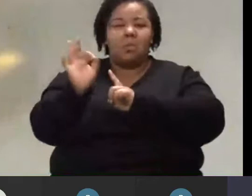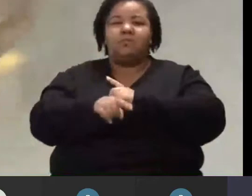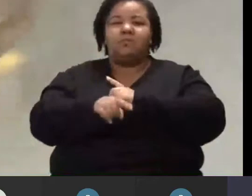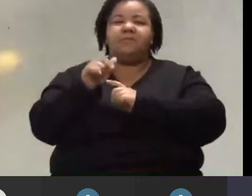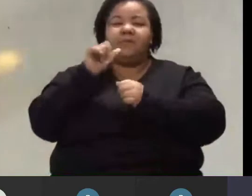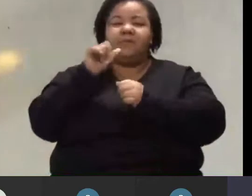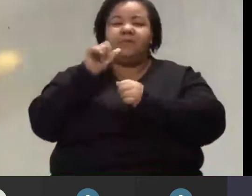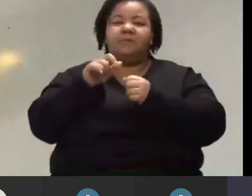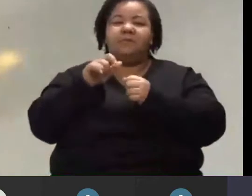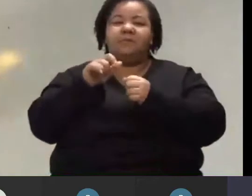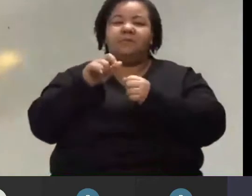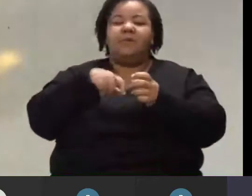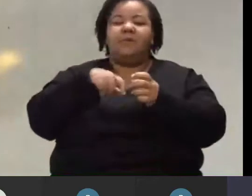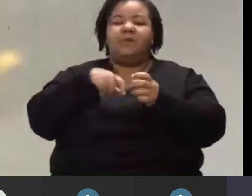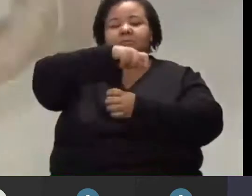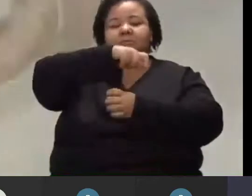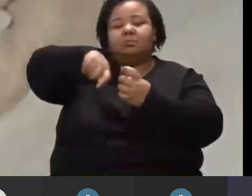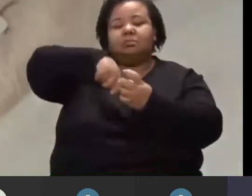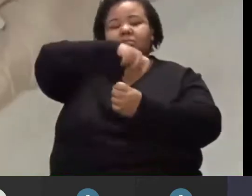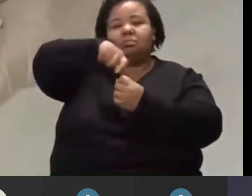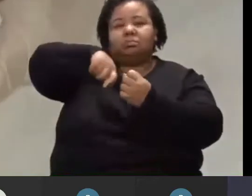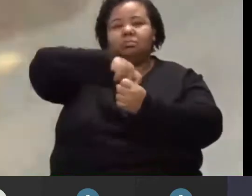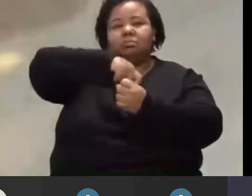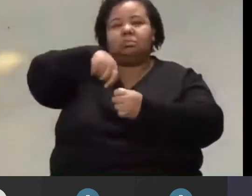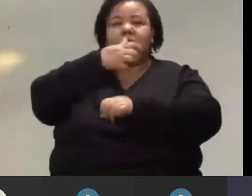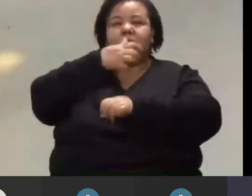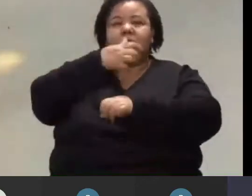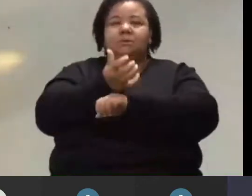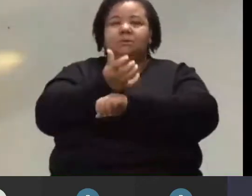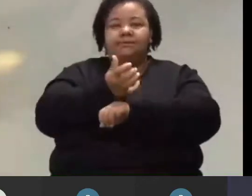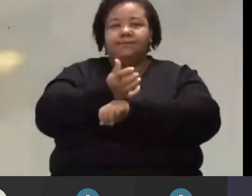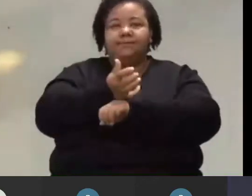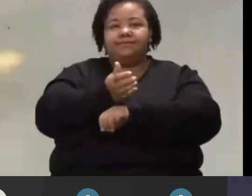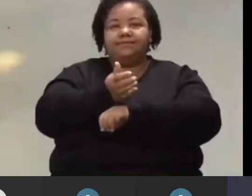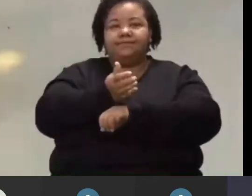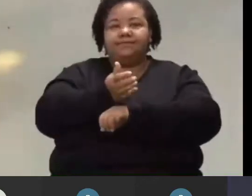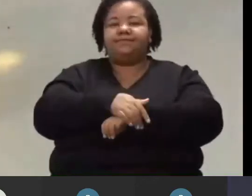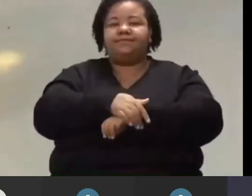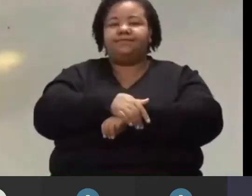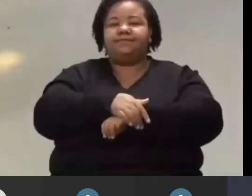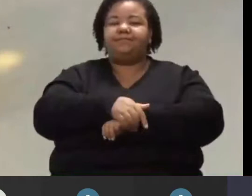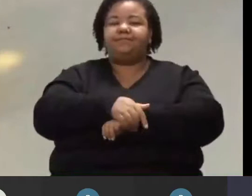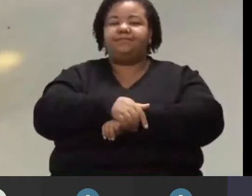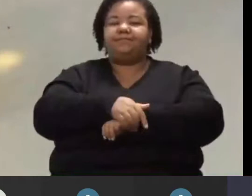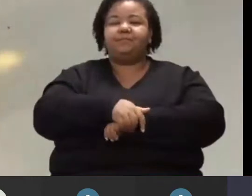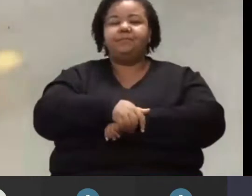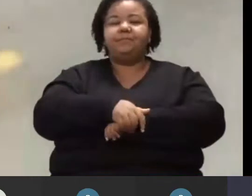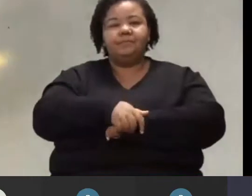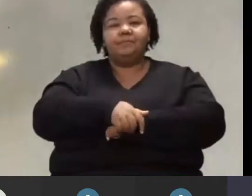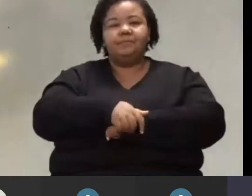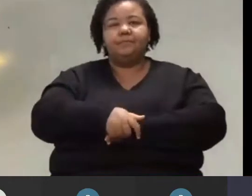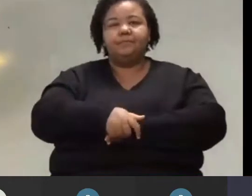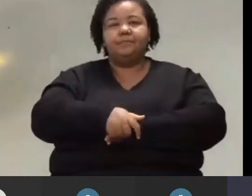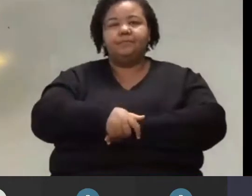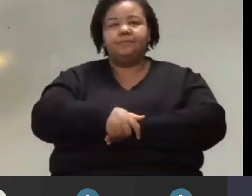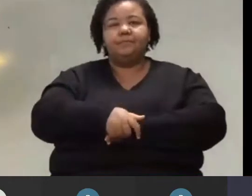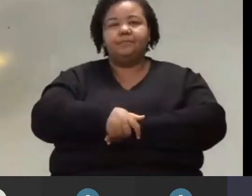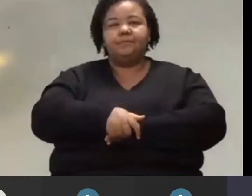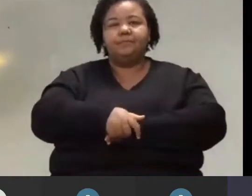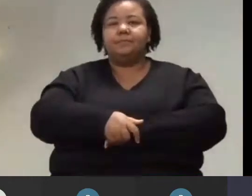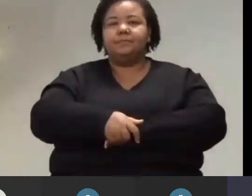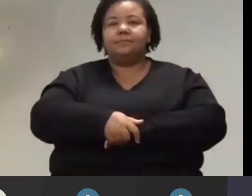você vai envolver todo esse material com papel craft e vai passar a fita adesiva.